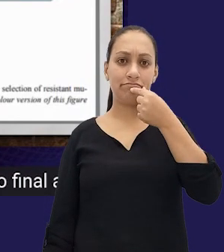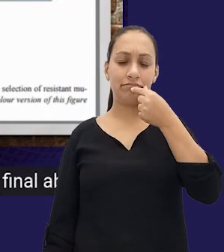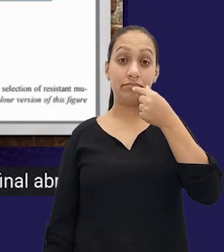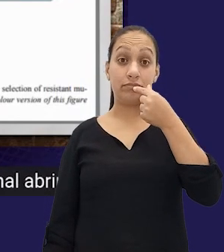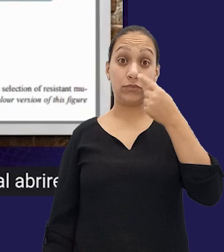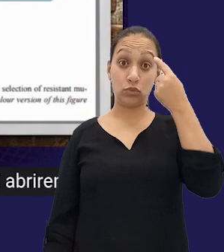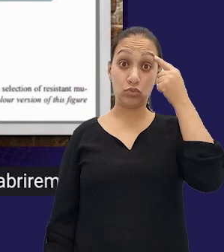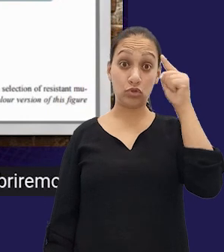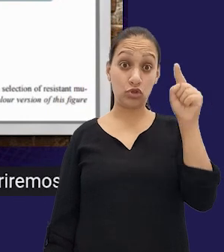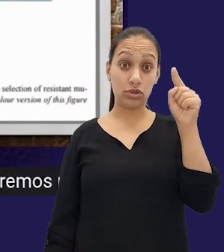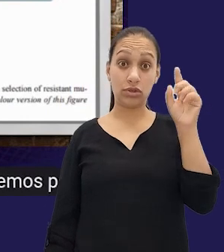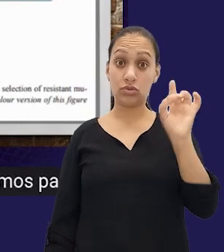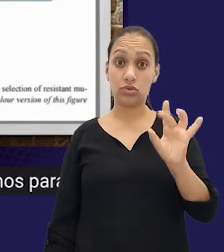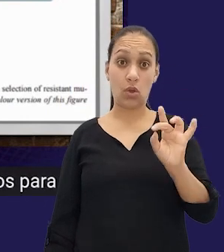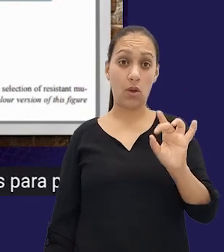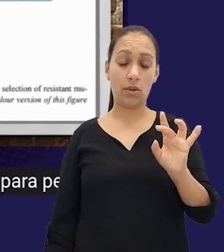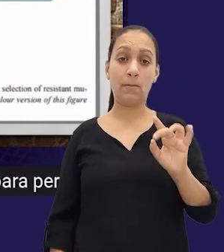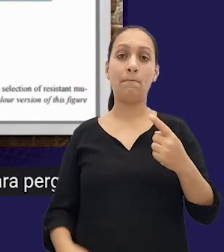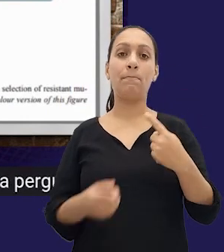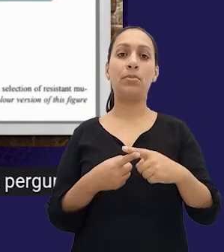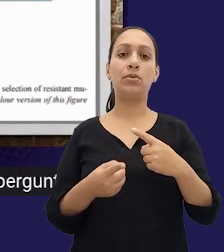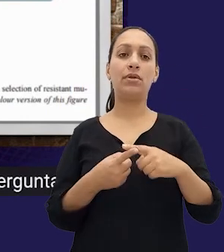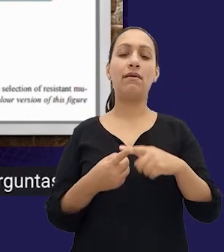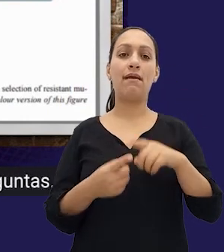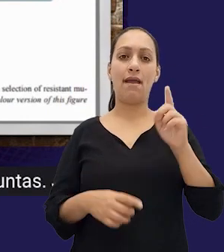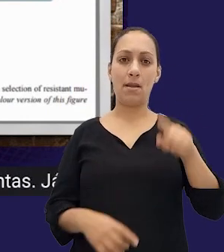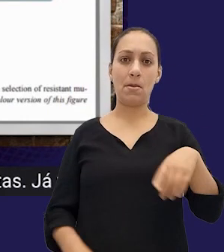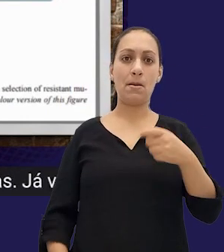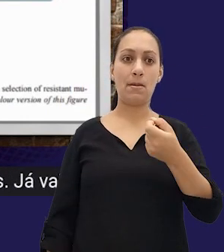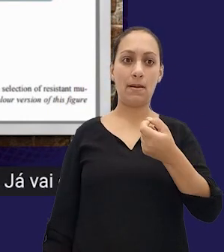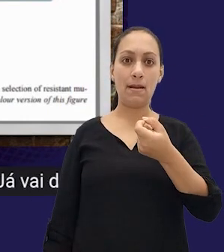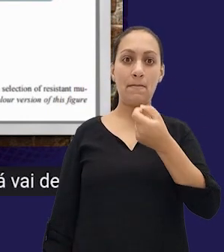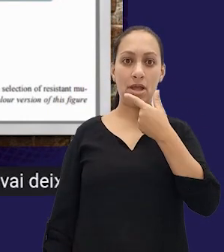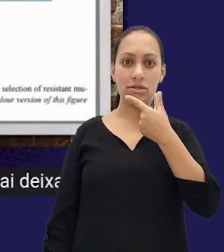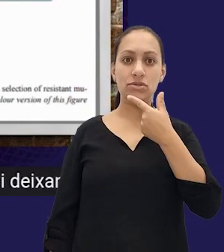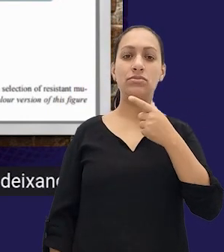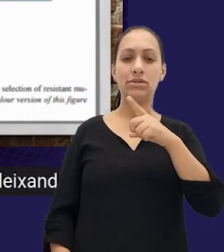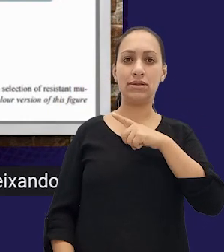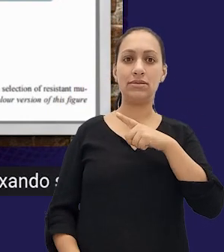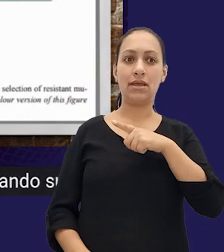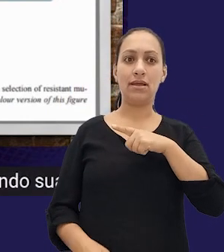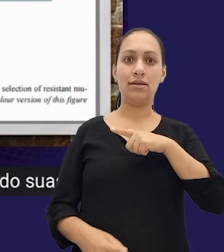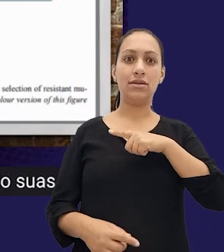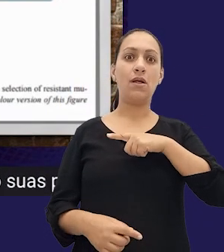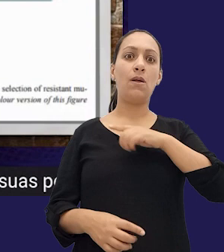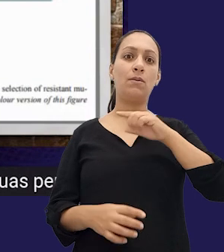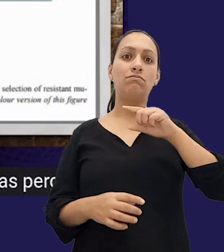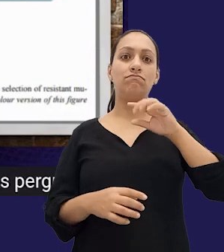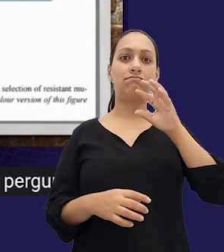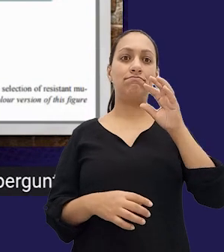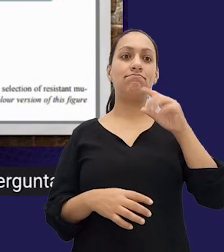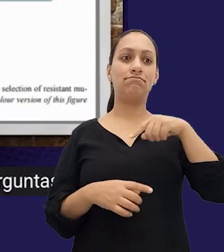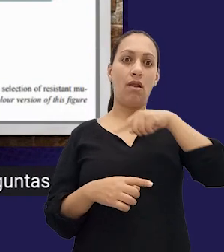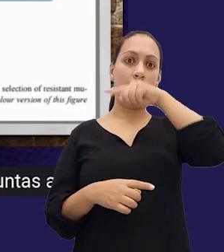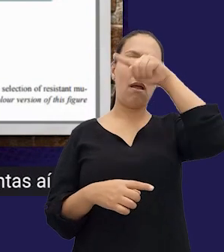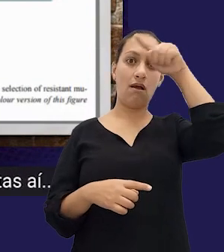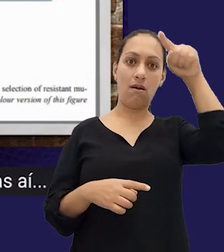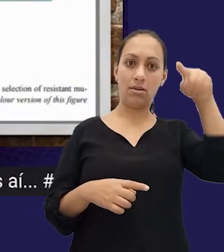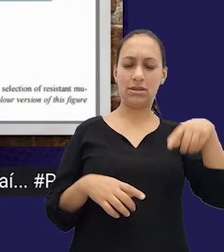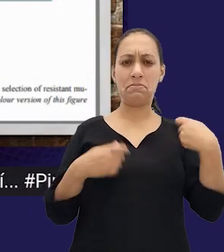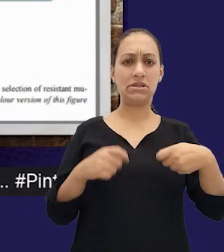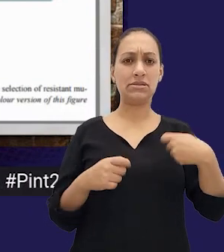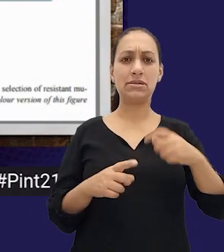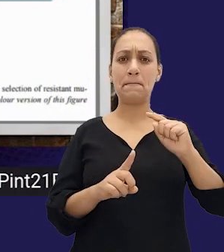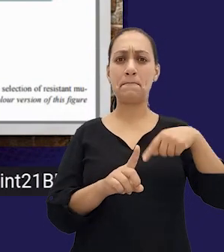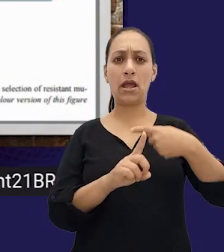dia, só. Por quê? Porque realmente ele é um medicamento que ele tem uma longa meia-vida, eu não preciso ficar tomando, né, mais de